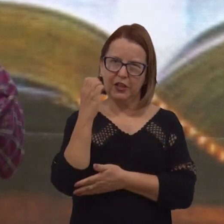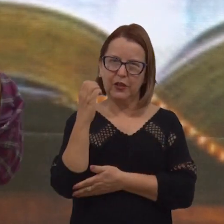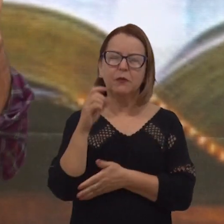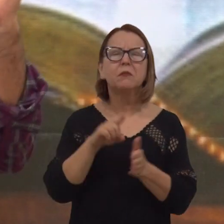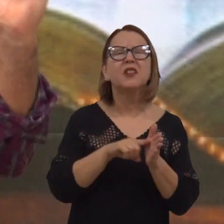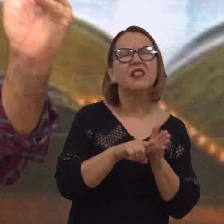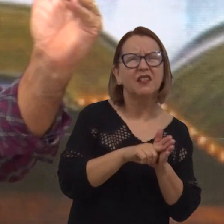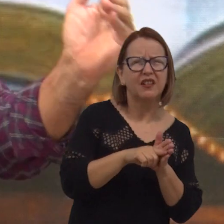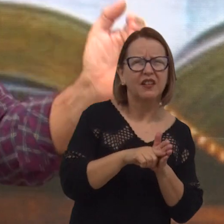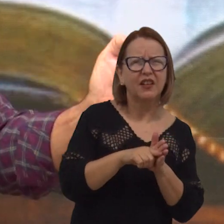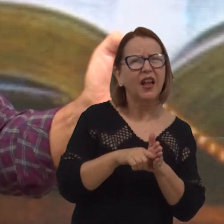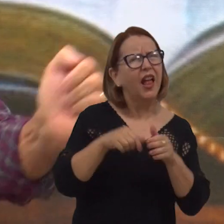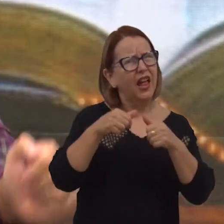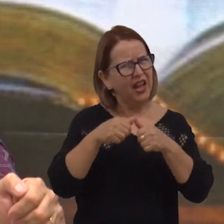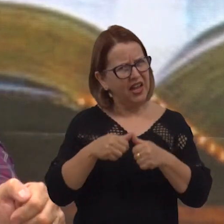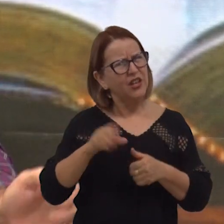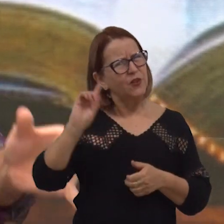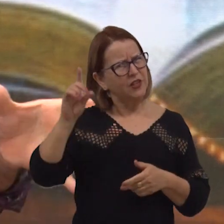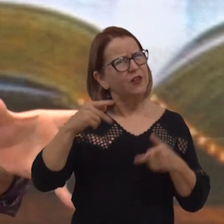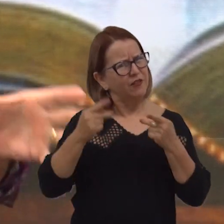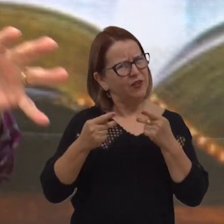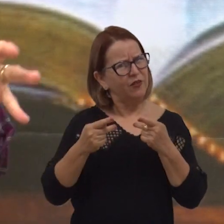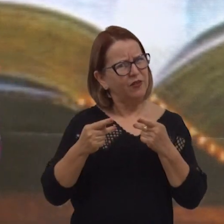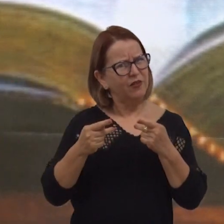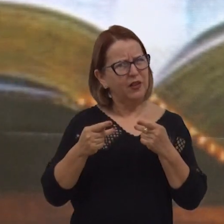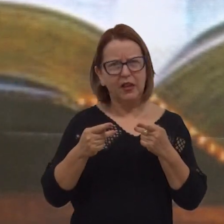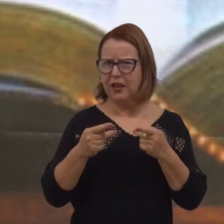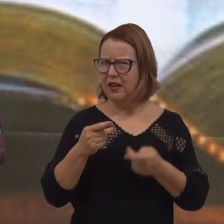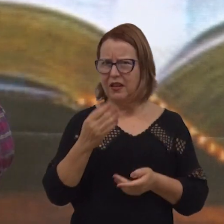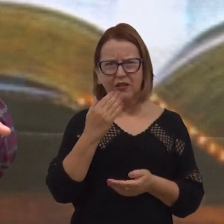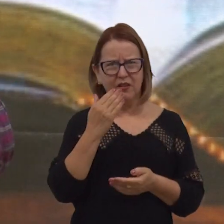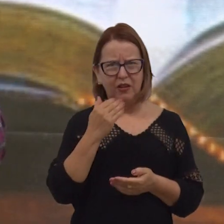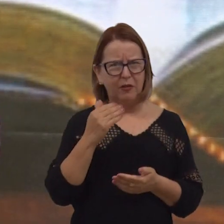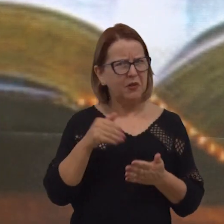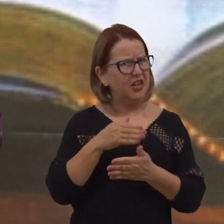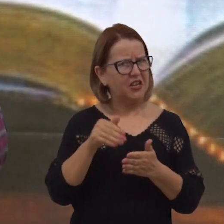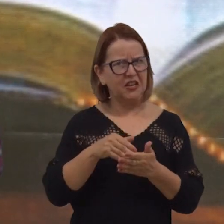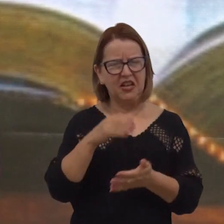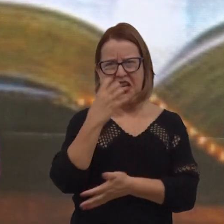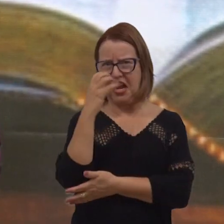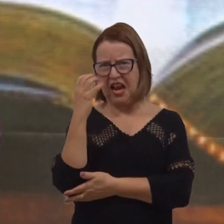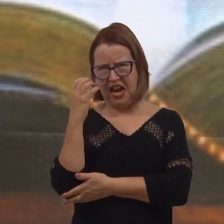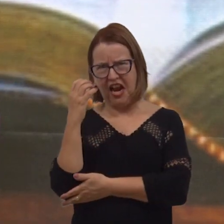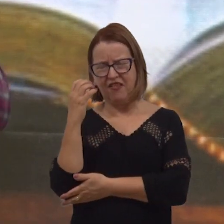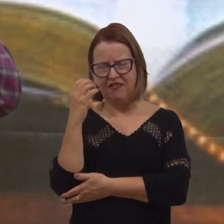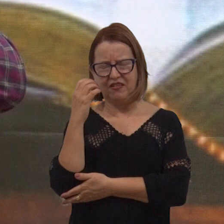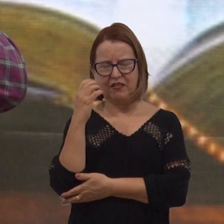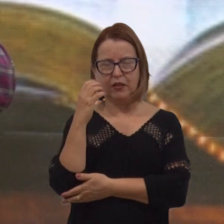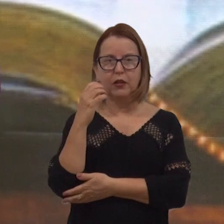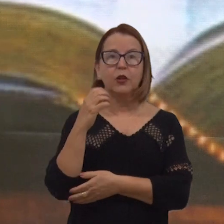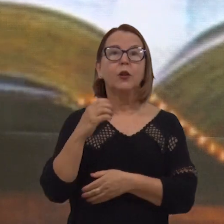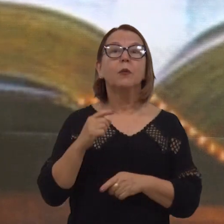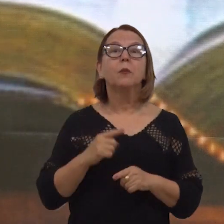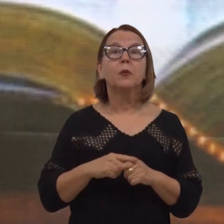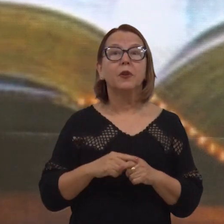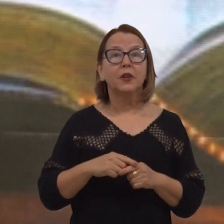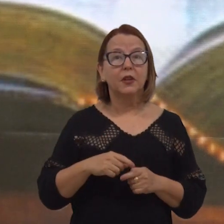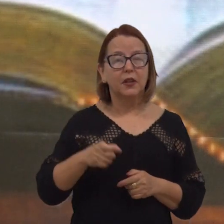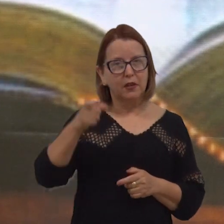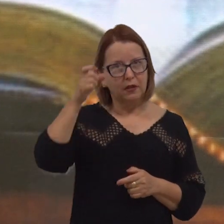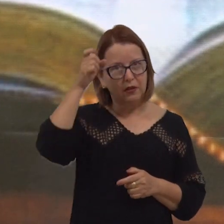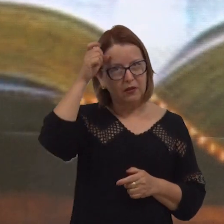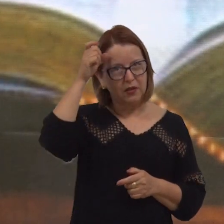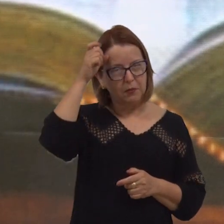é assim que Deus disse, não comereis de toda a árvore do jardim? Porque o inimigo sabe, meu